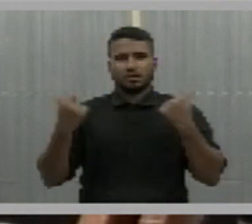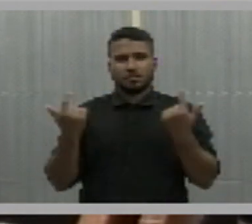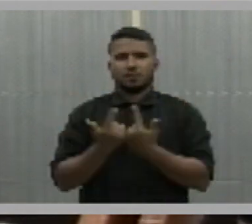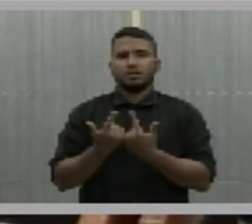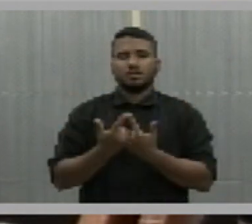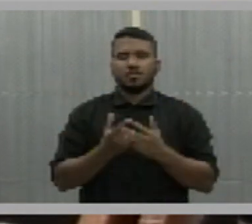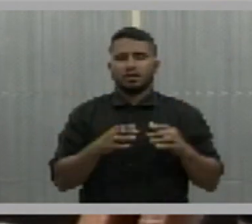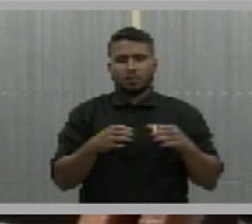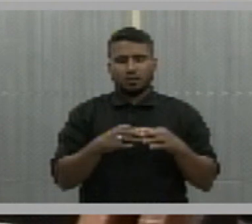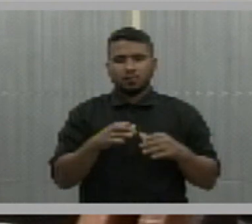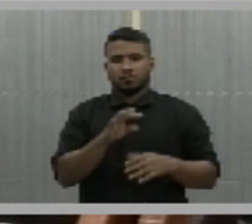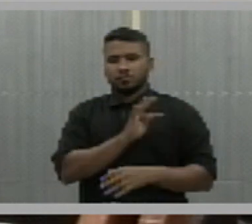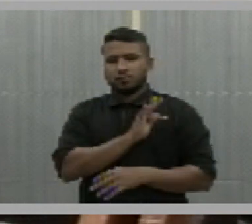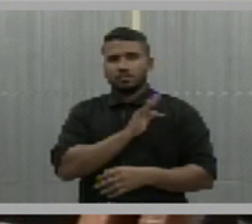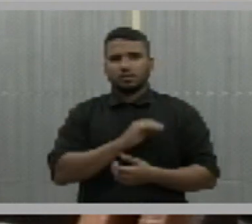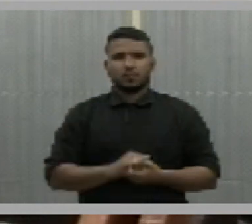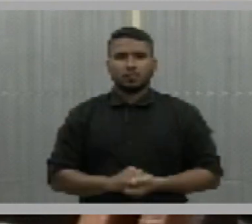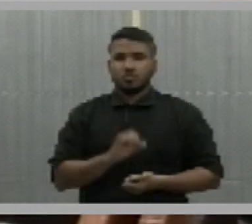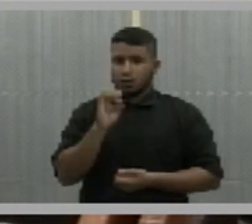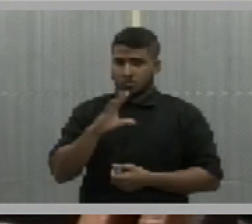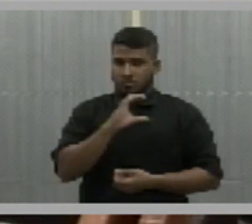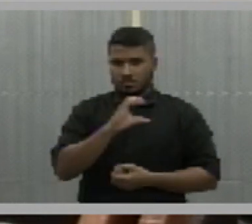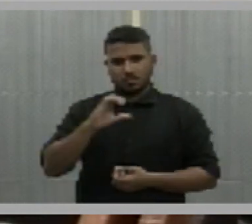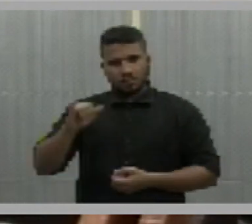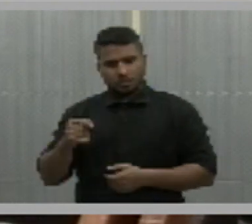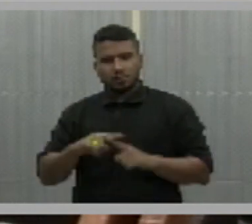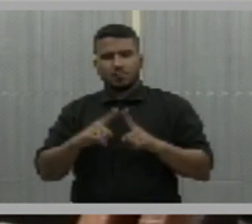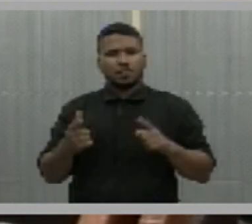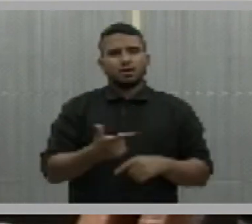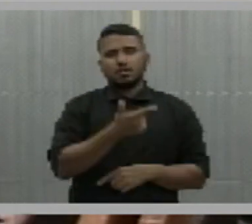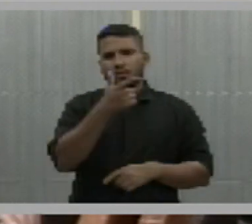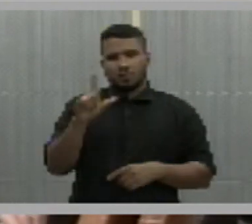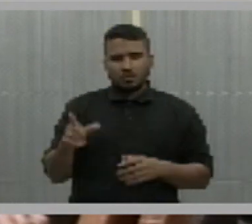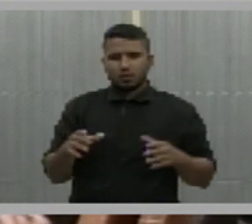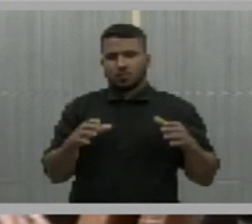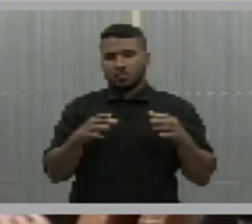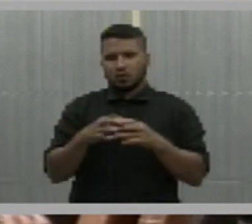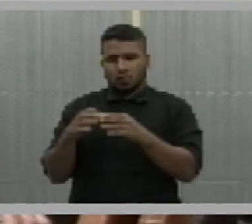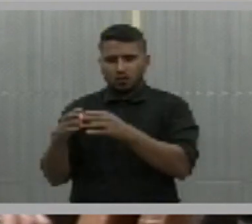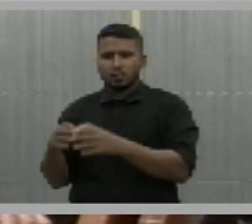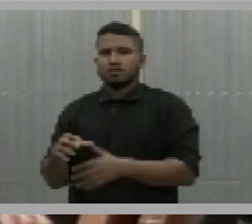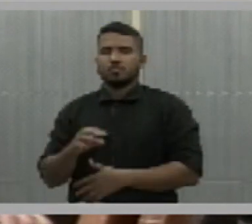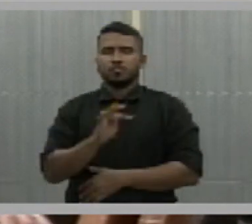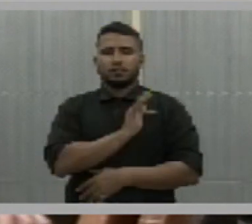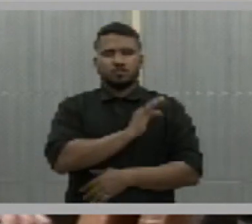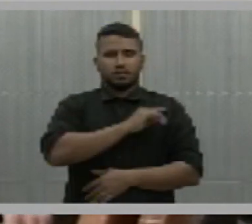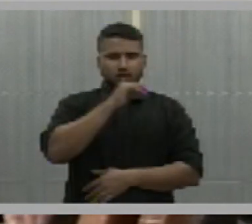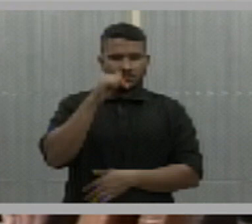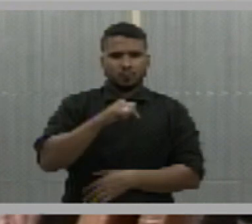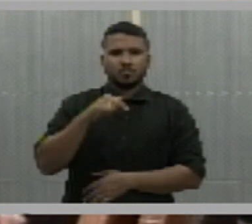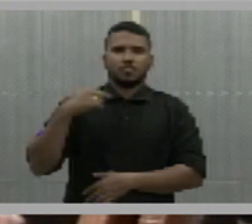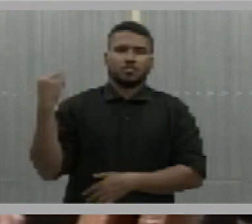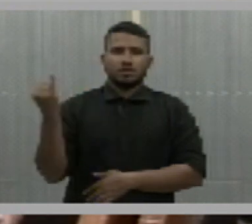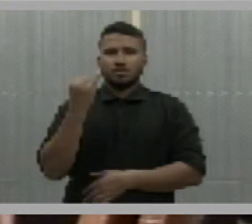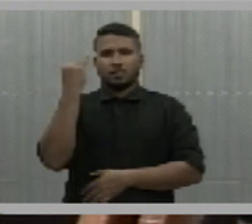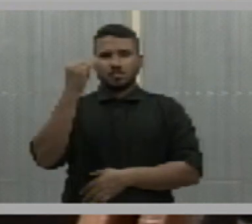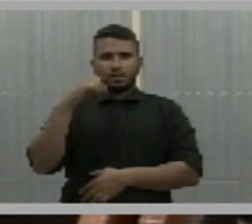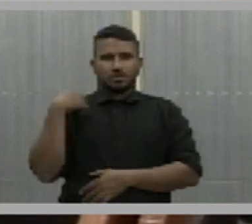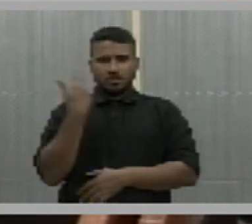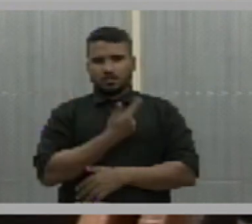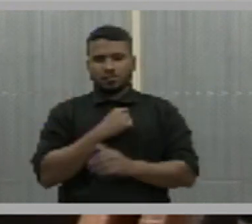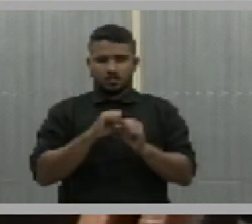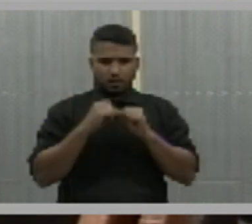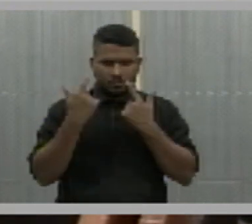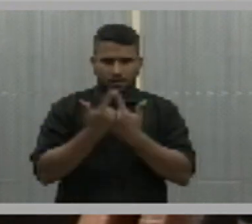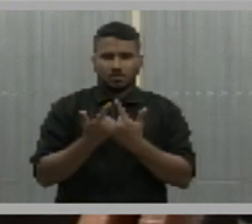das comissões temáticas, não somente da CCJ, mas das demais 10 comissões também importantes que cumprem